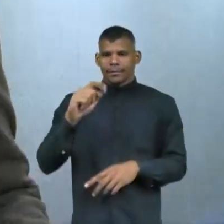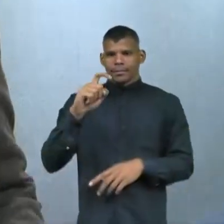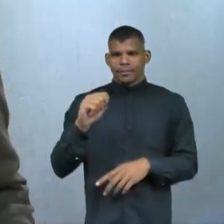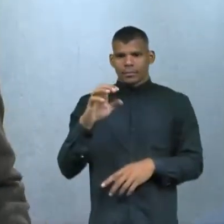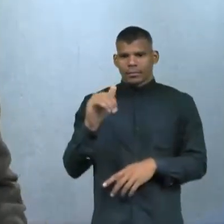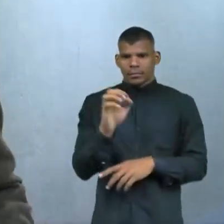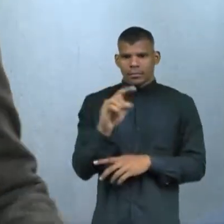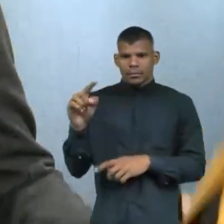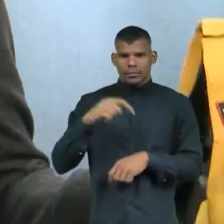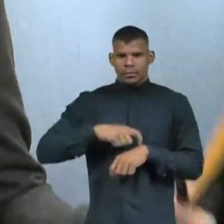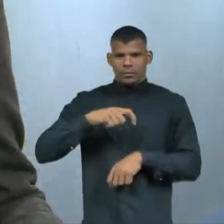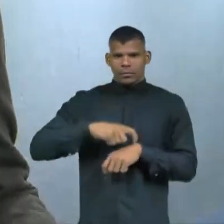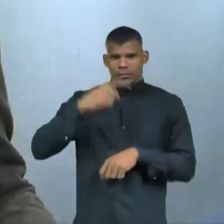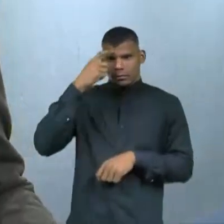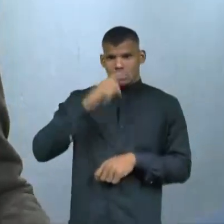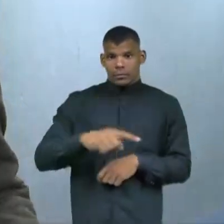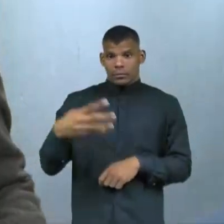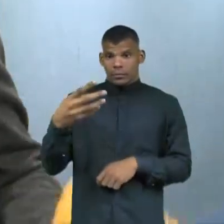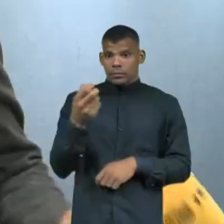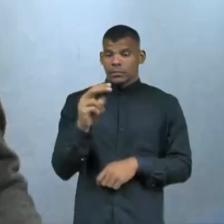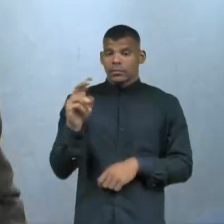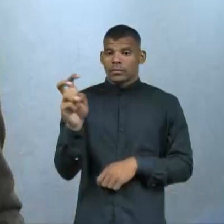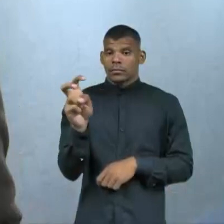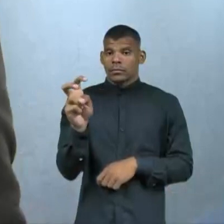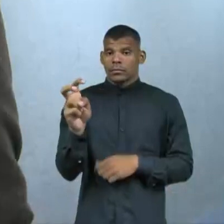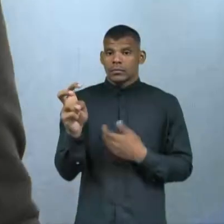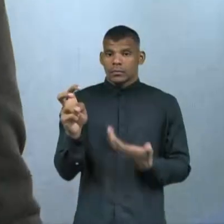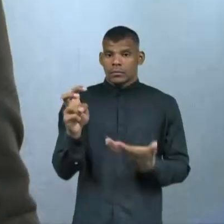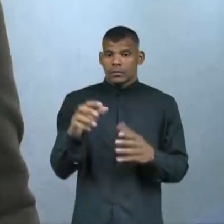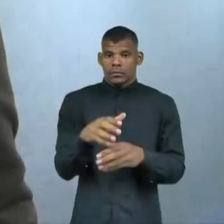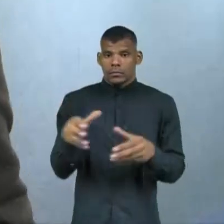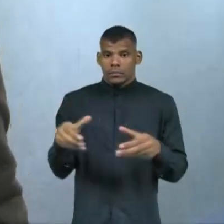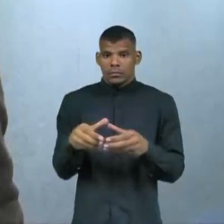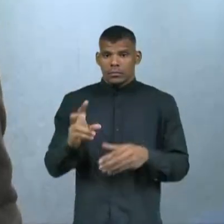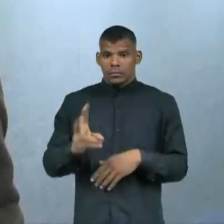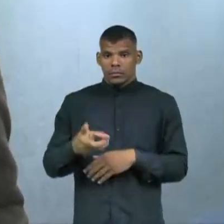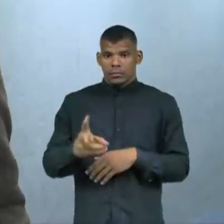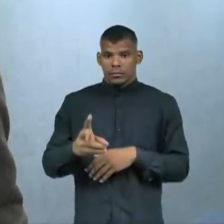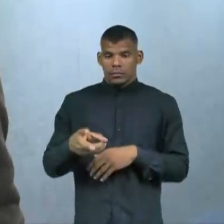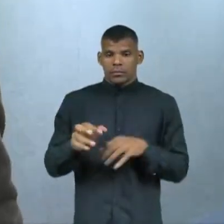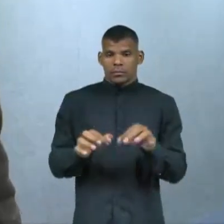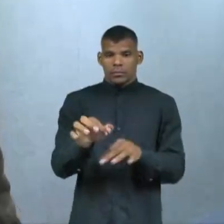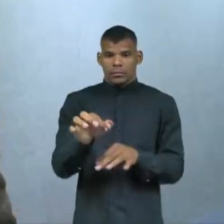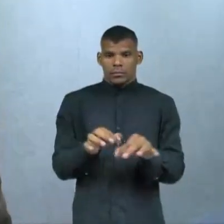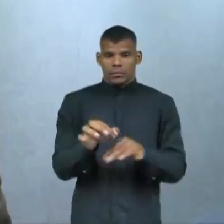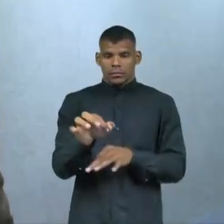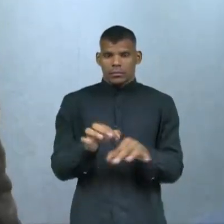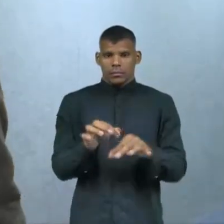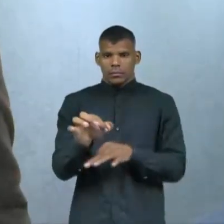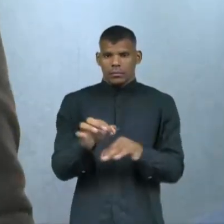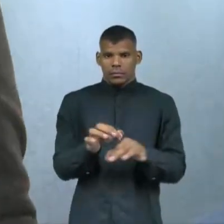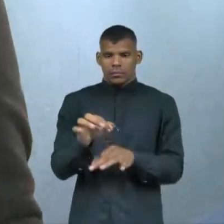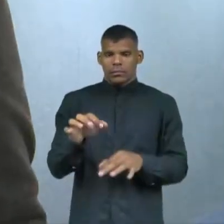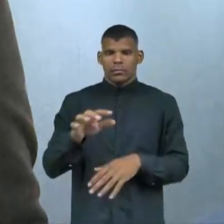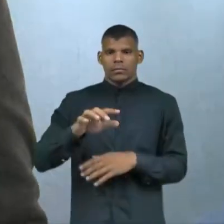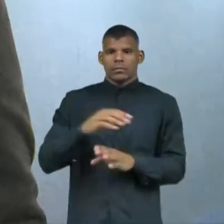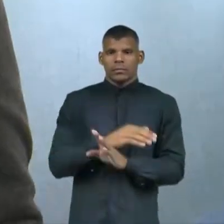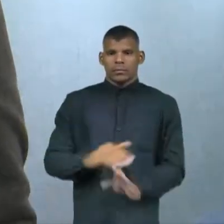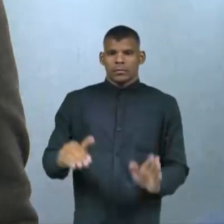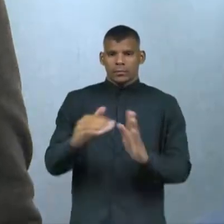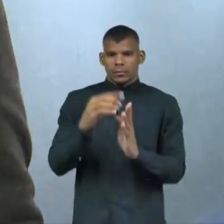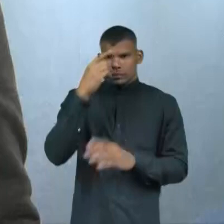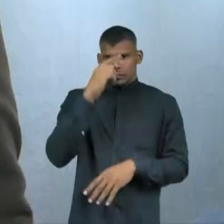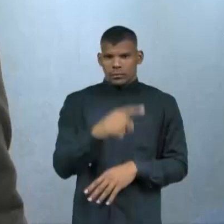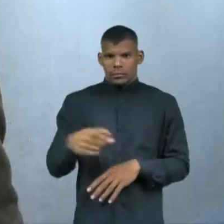dia 4 ou 5. Paralelo a isso, a categoria continua mobilizada, mobilização total. E no dia 26 de